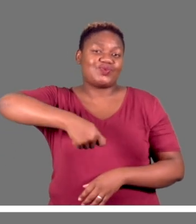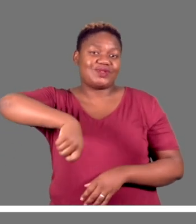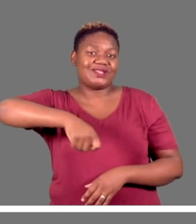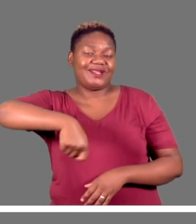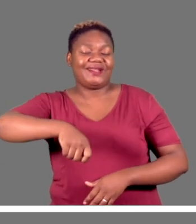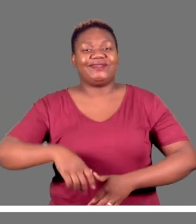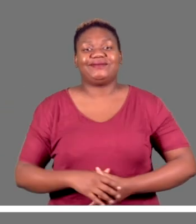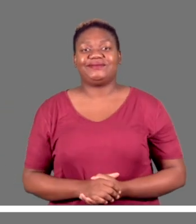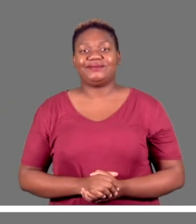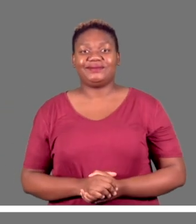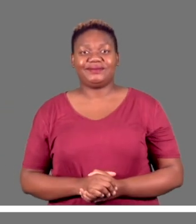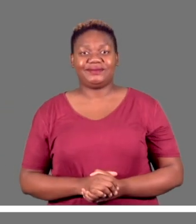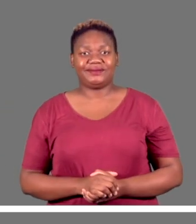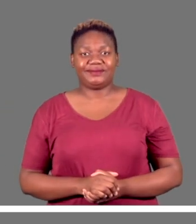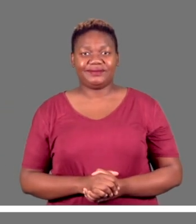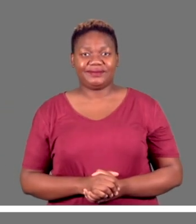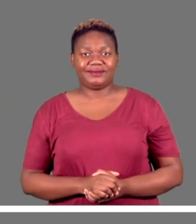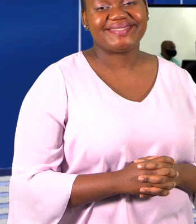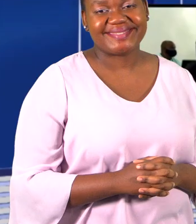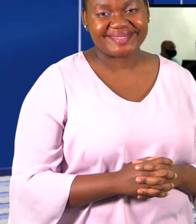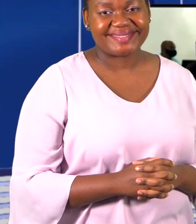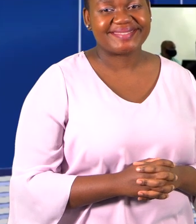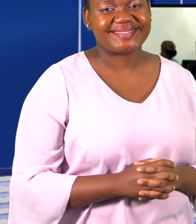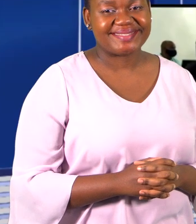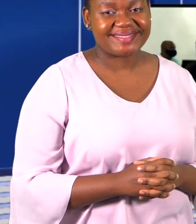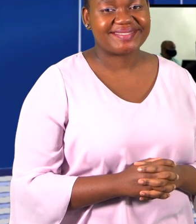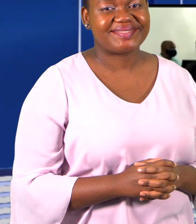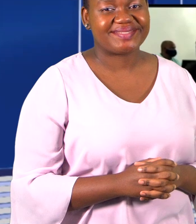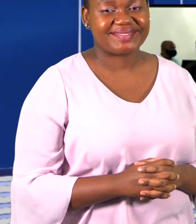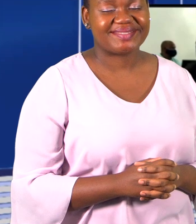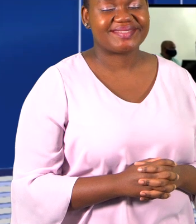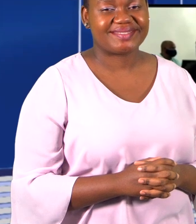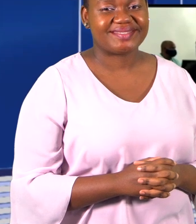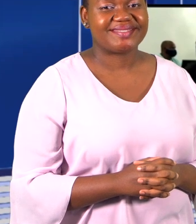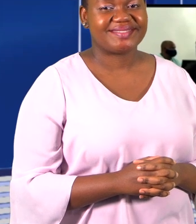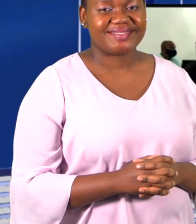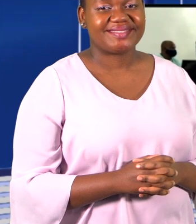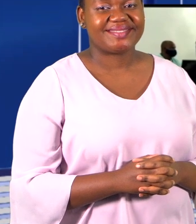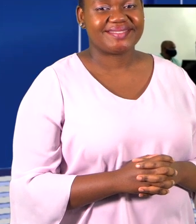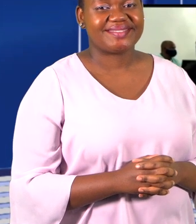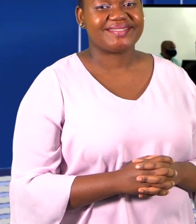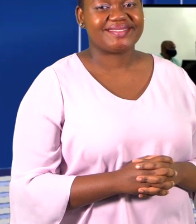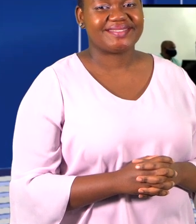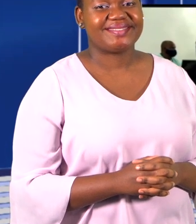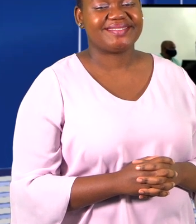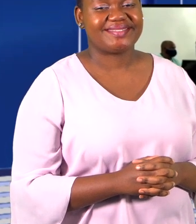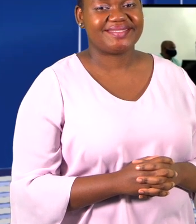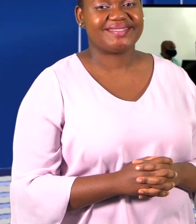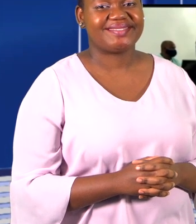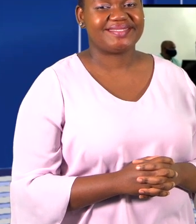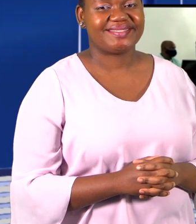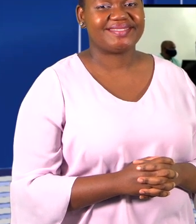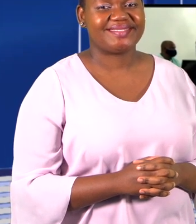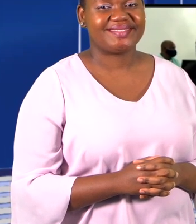serão capacitadas em gestão básica. Ainda sobre a inclusão social, professores de diversas